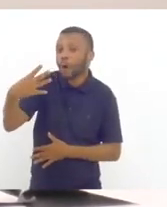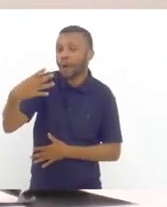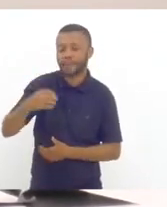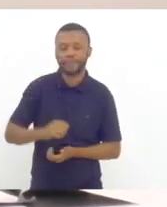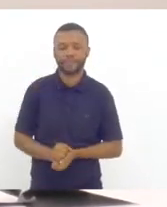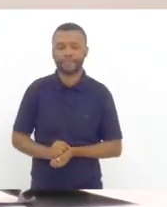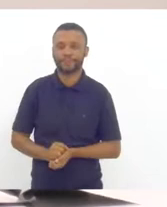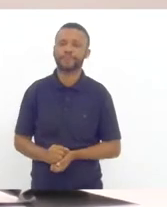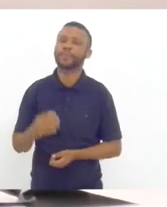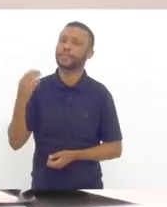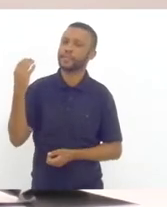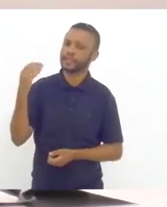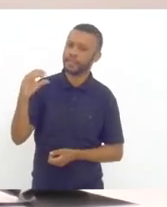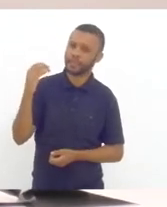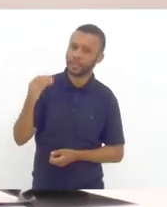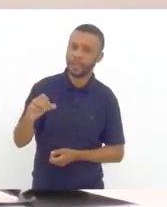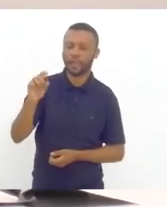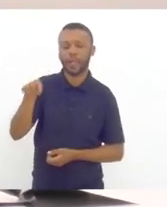Niterói é o